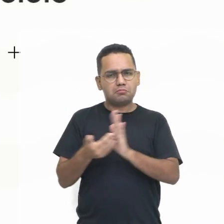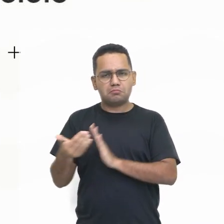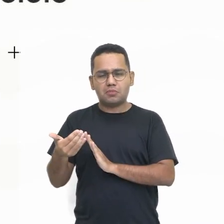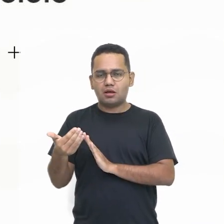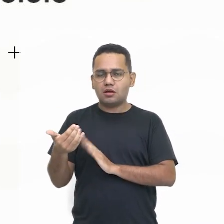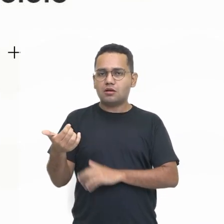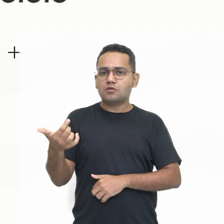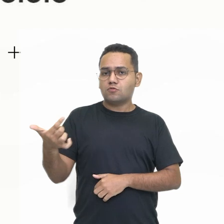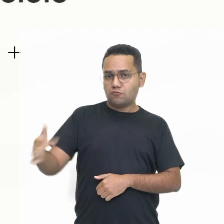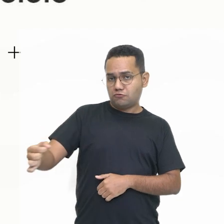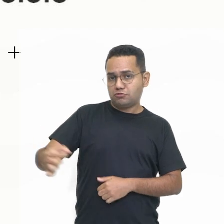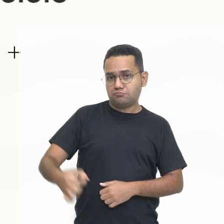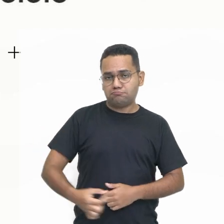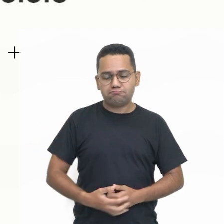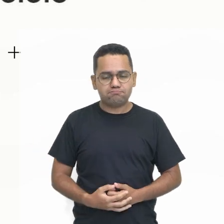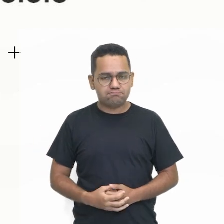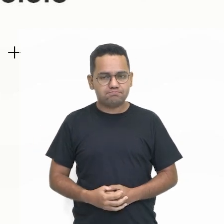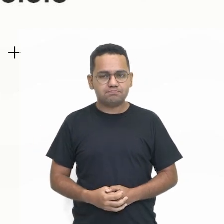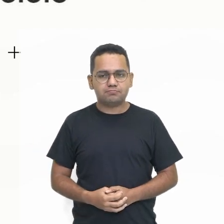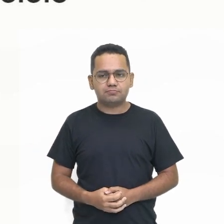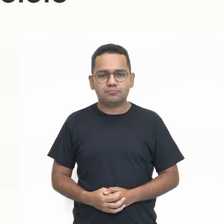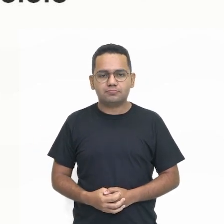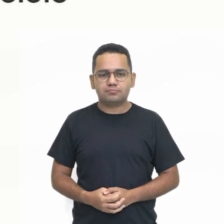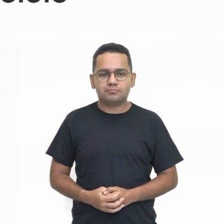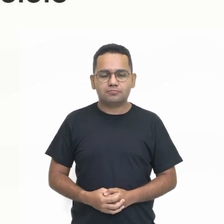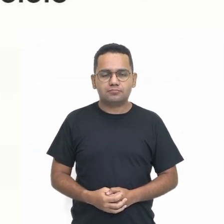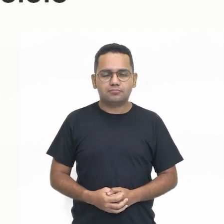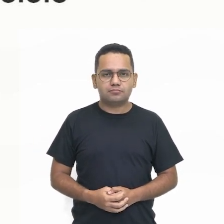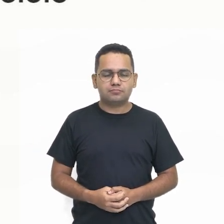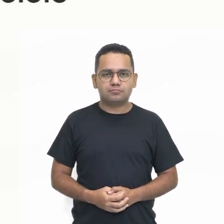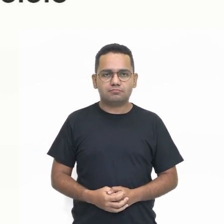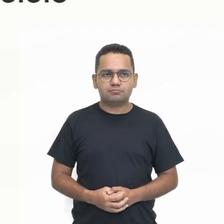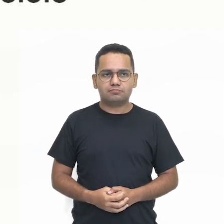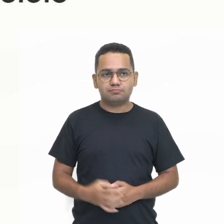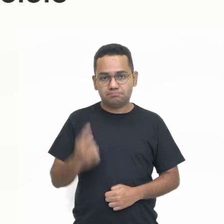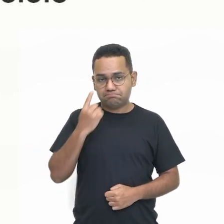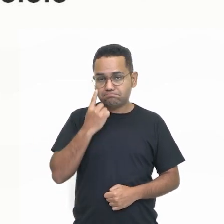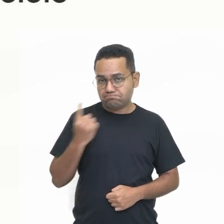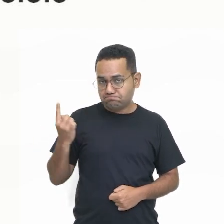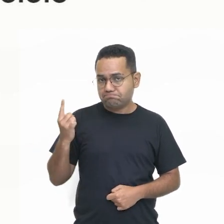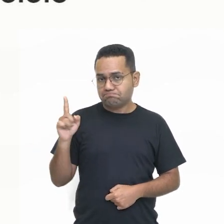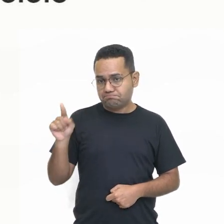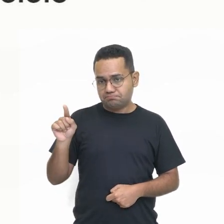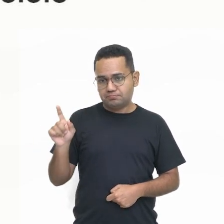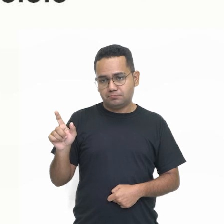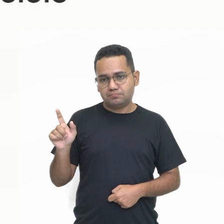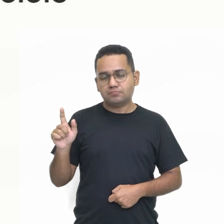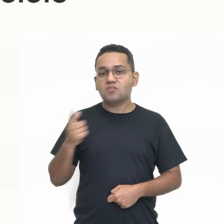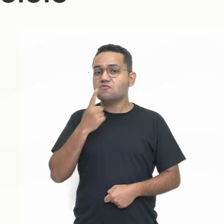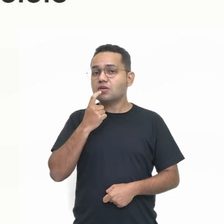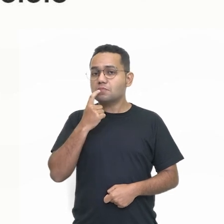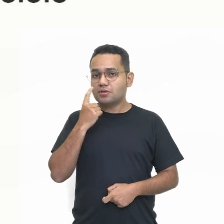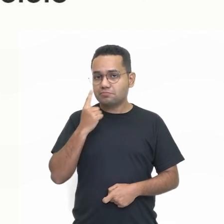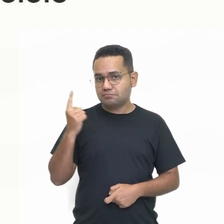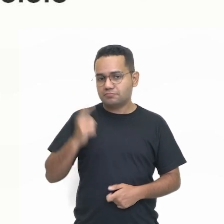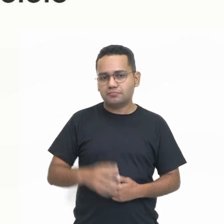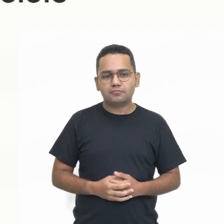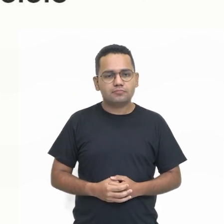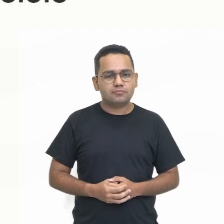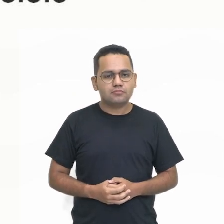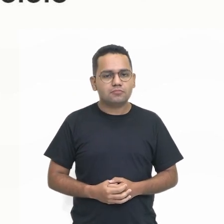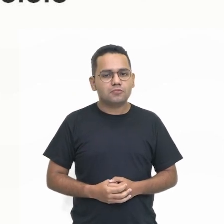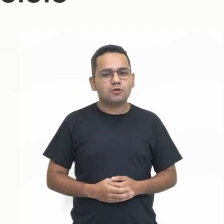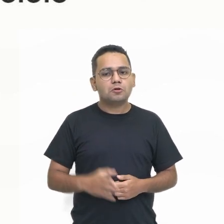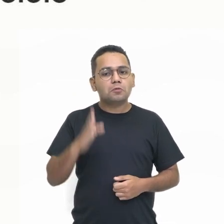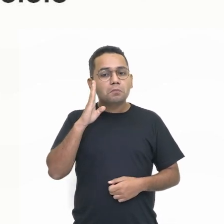XX, tá? Então, você tem o café, né, que torna-se o principal produto